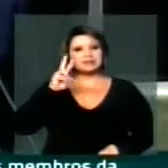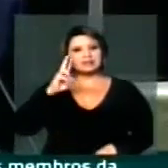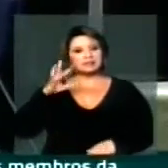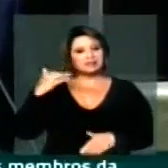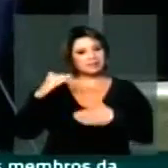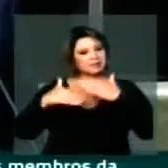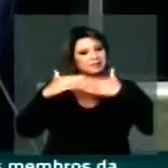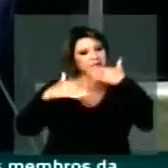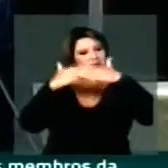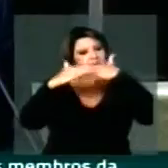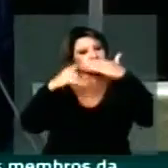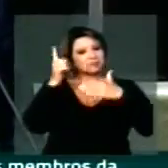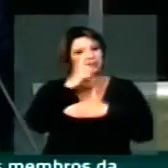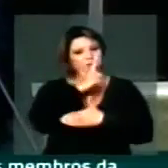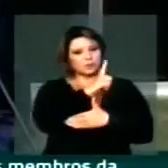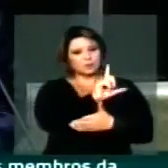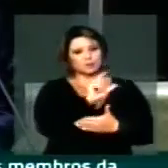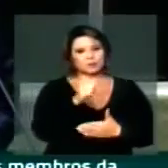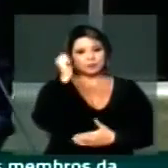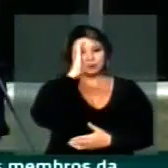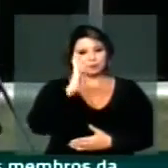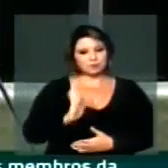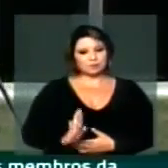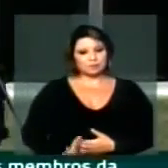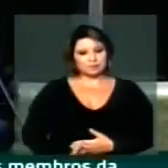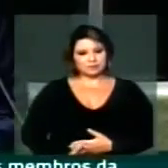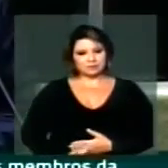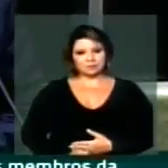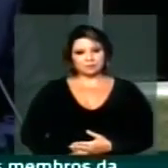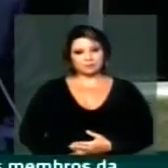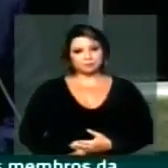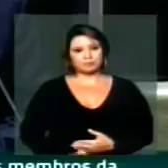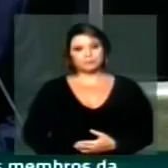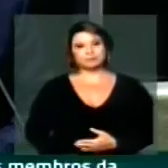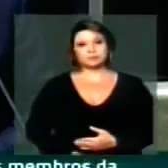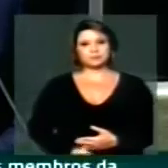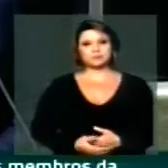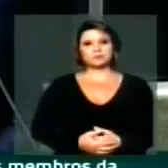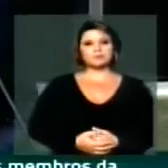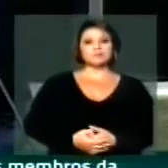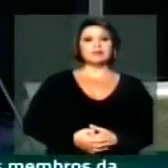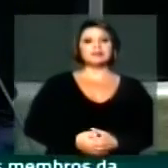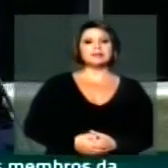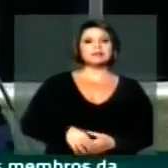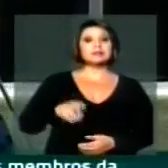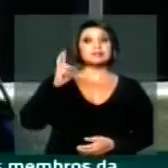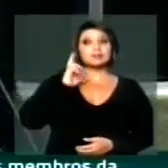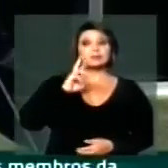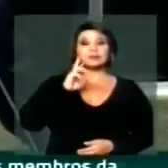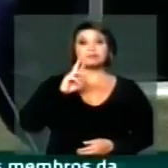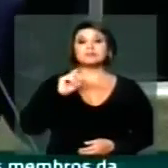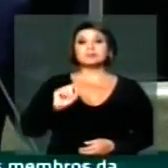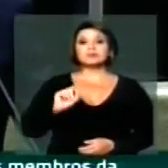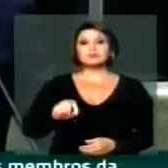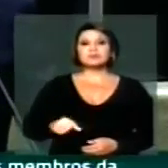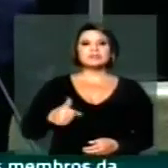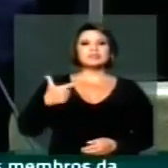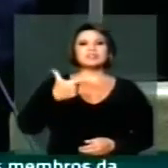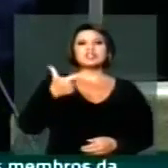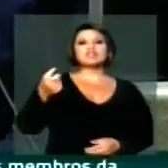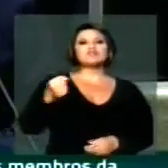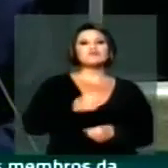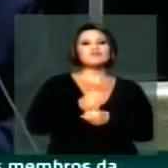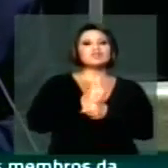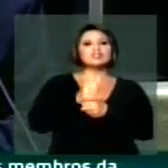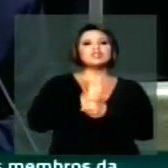na evolução das conquistas do povo brasileiro. Isso me remete a 20